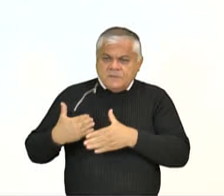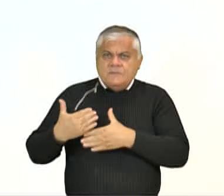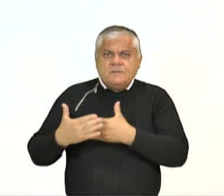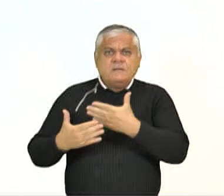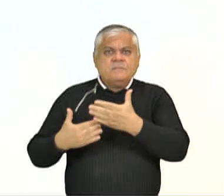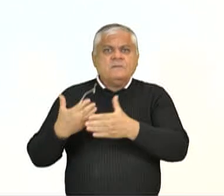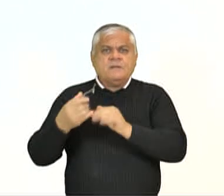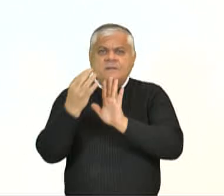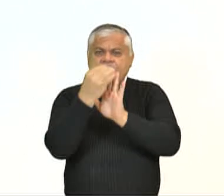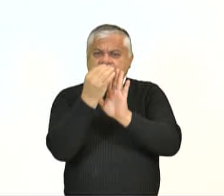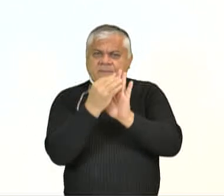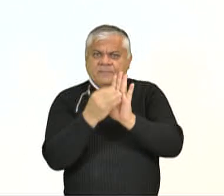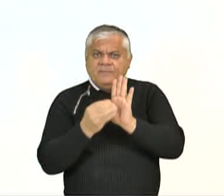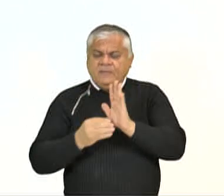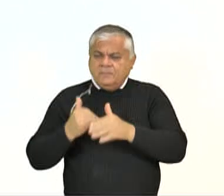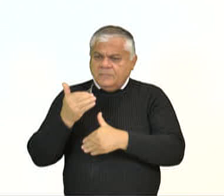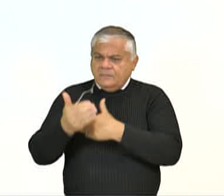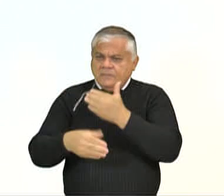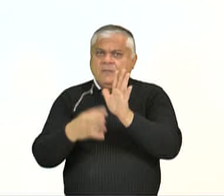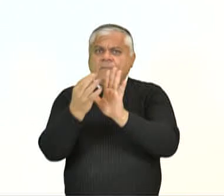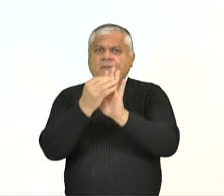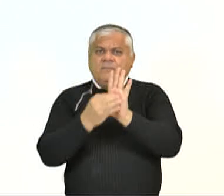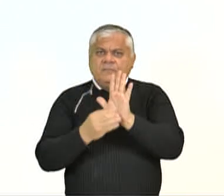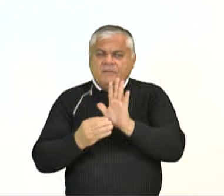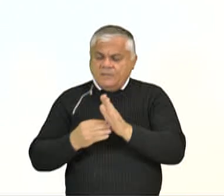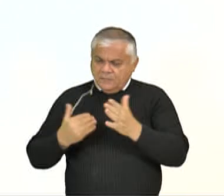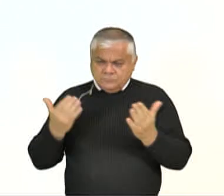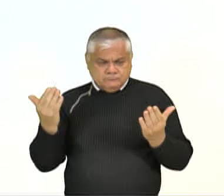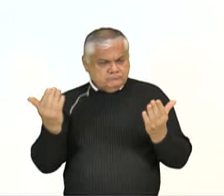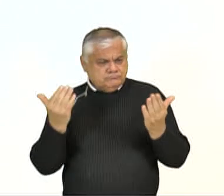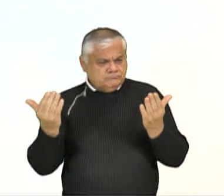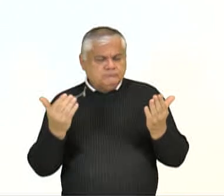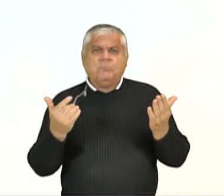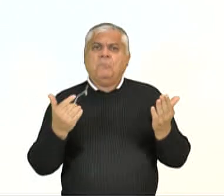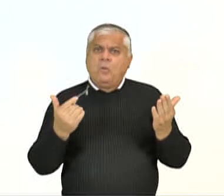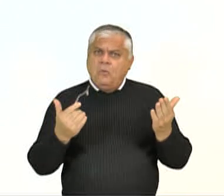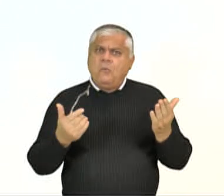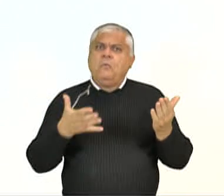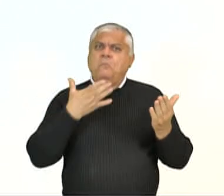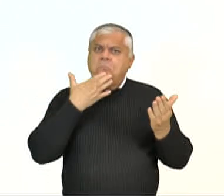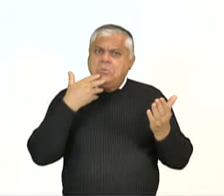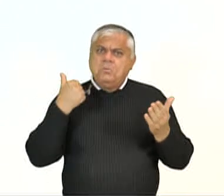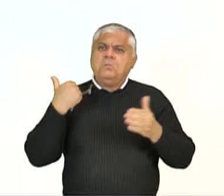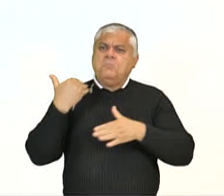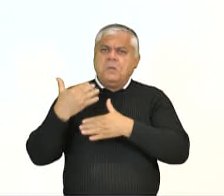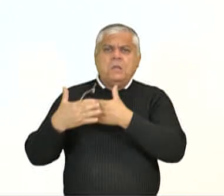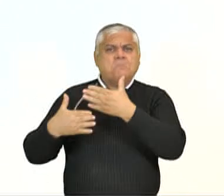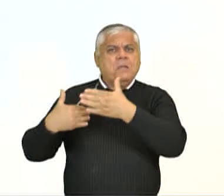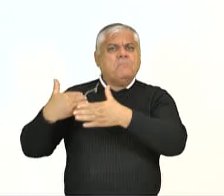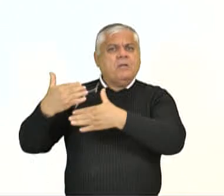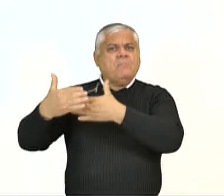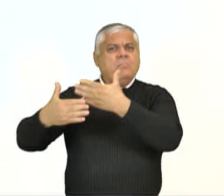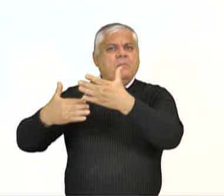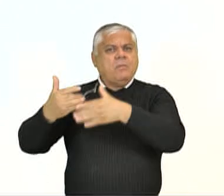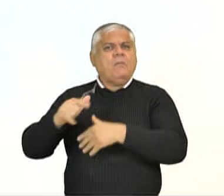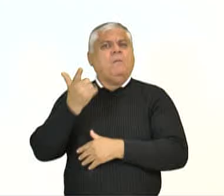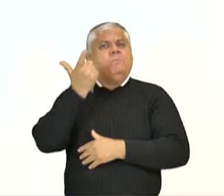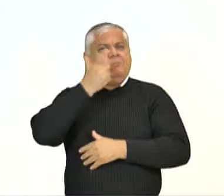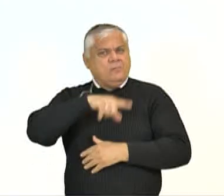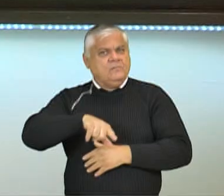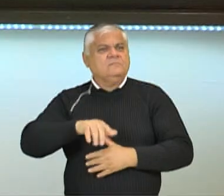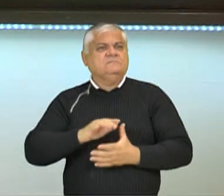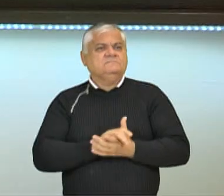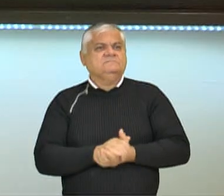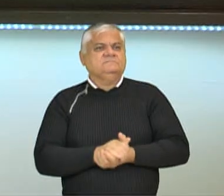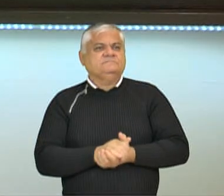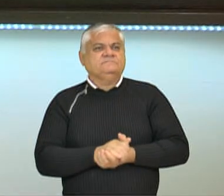sendo registrados, a gente está fazendo como se fosse um dossiê, né, dessa evolução, para que cada vez mais a gente consiga obter mais